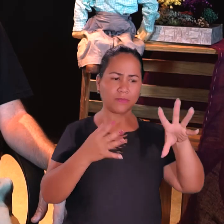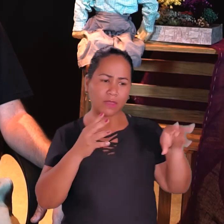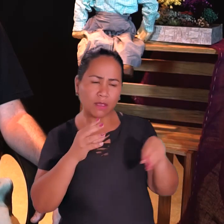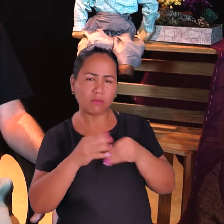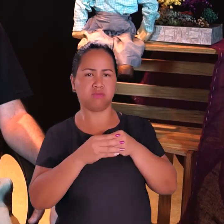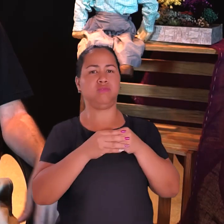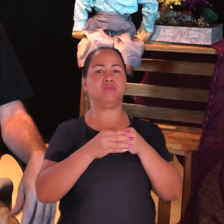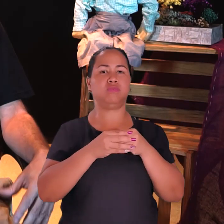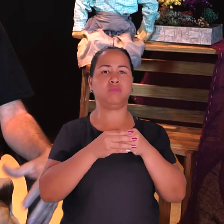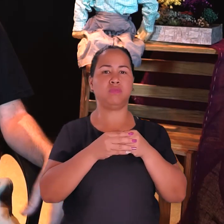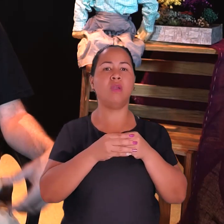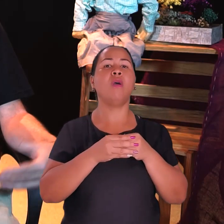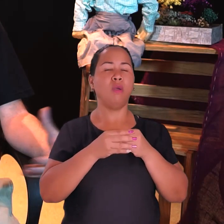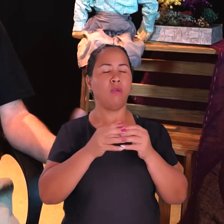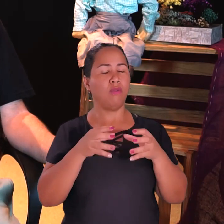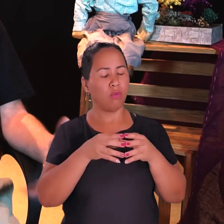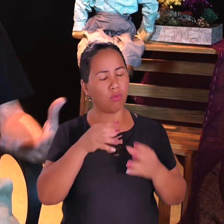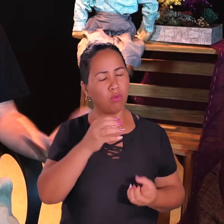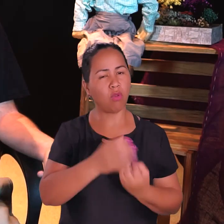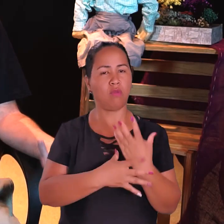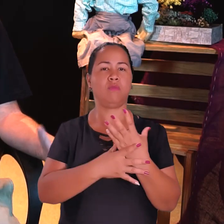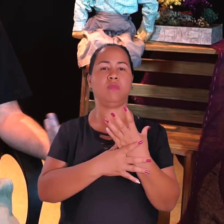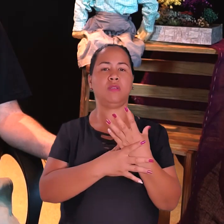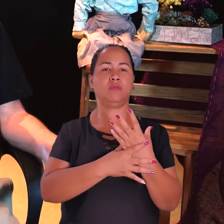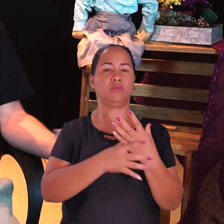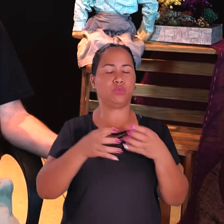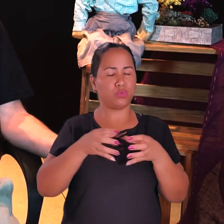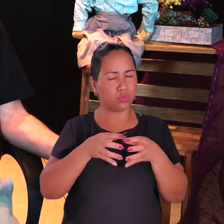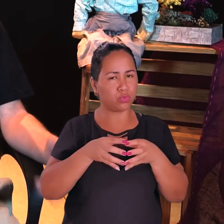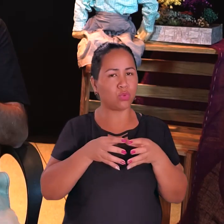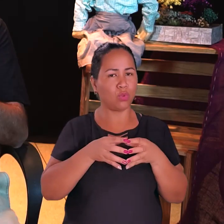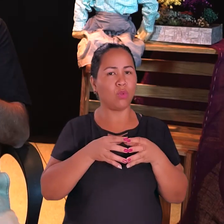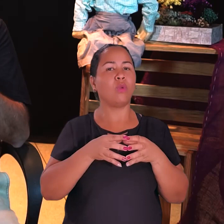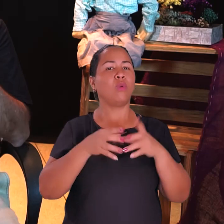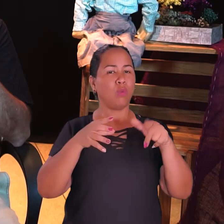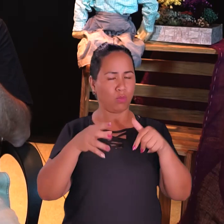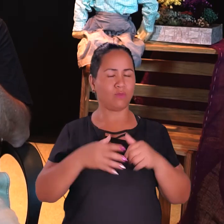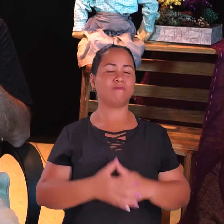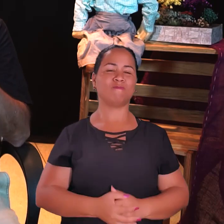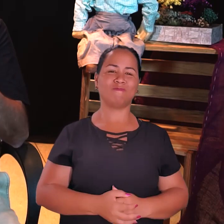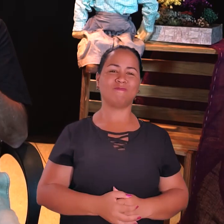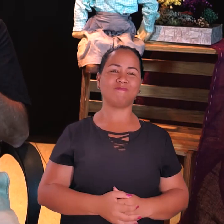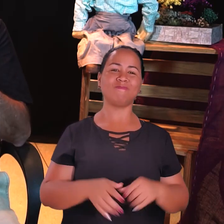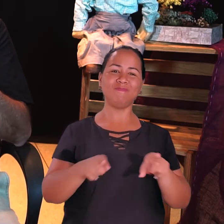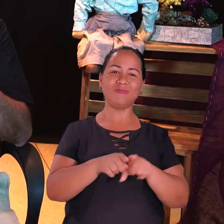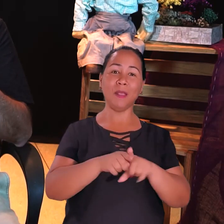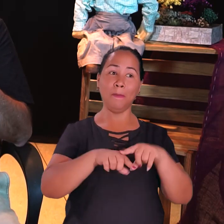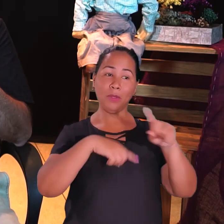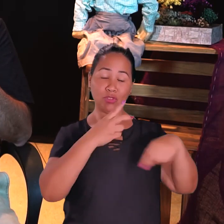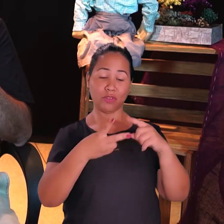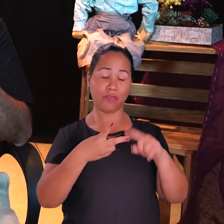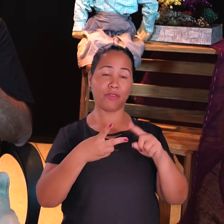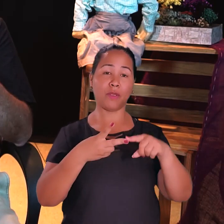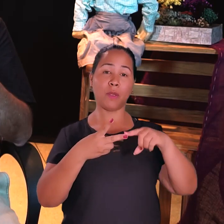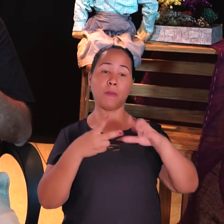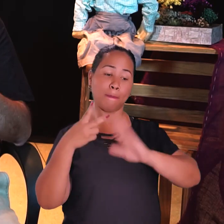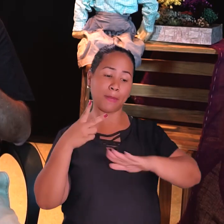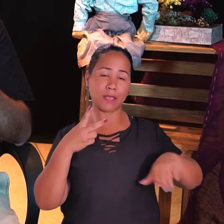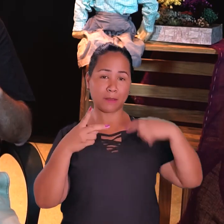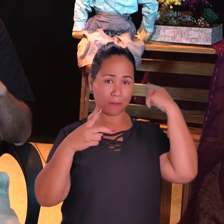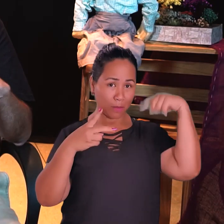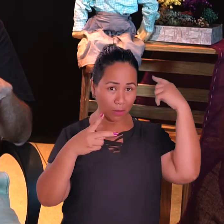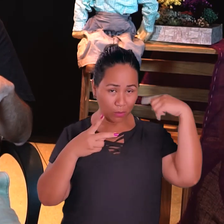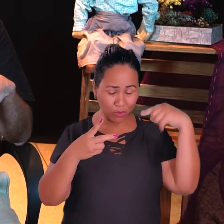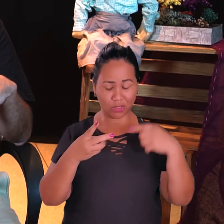a gente. E aí a gente foi se consolidando como uma companhia. Depois foi o Menino Maluquinho, né? Na época a gente